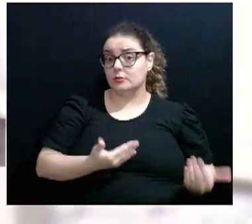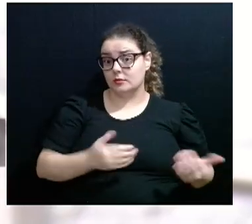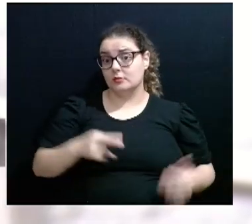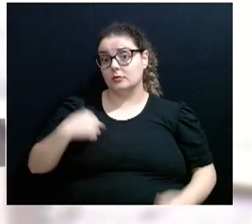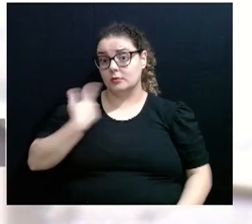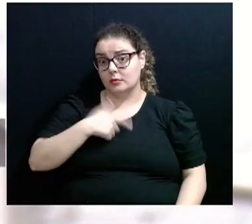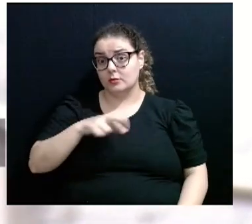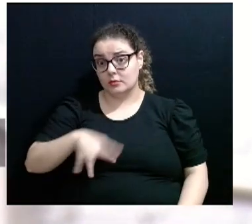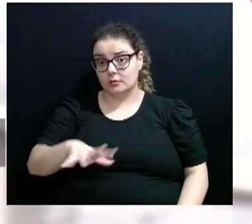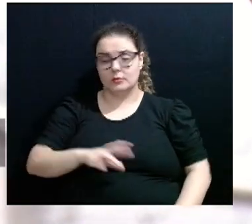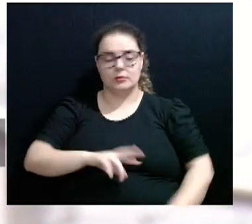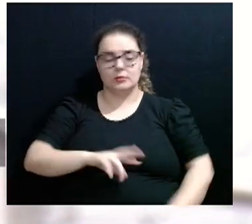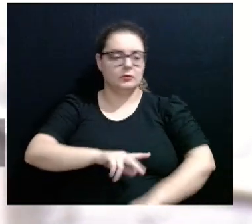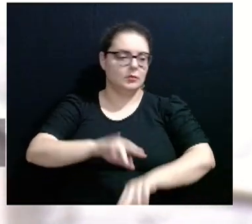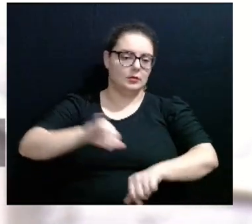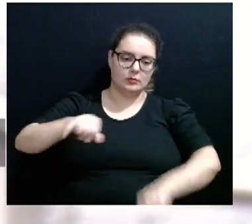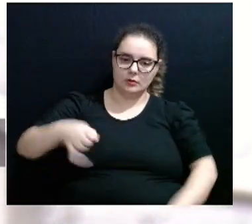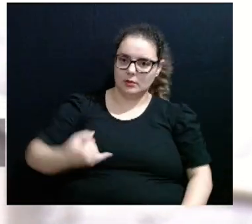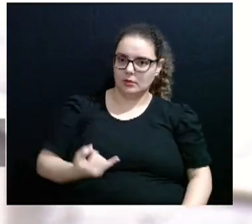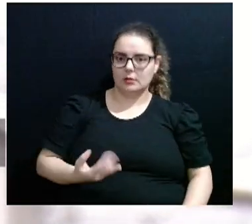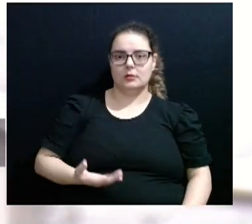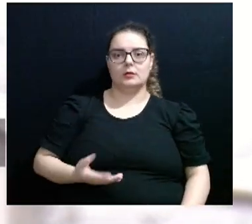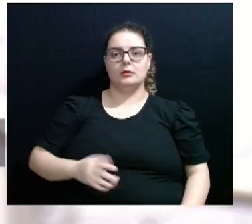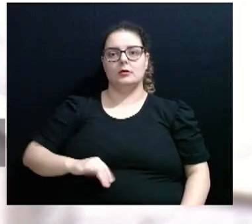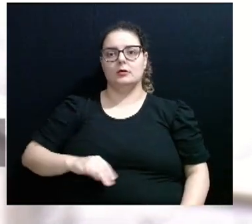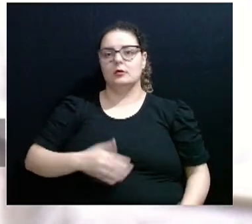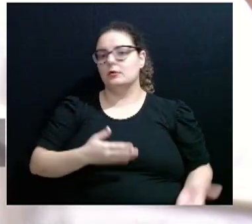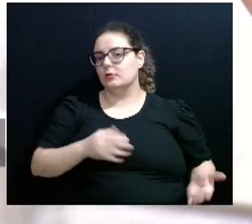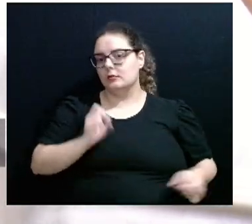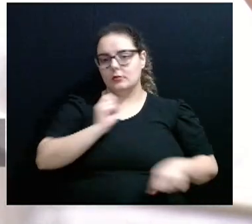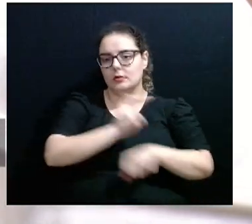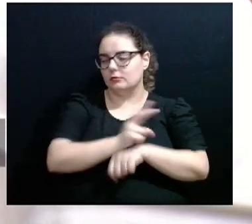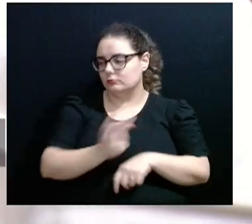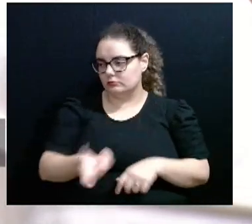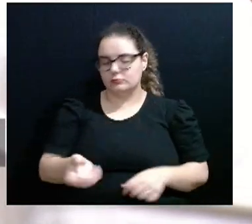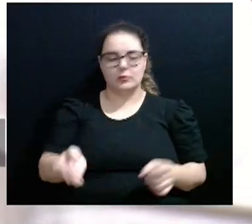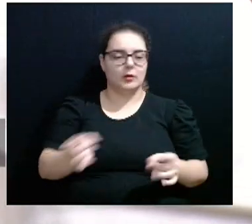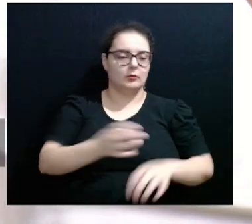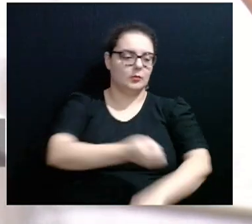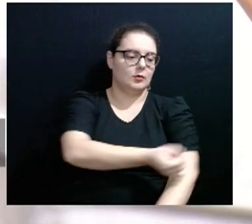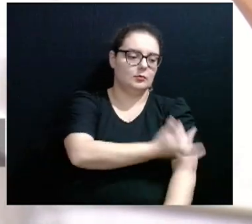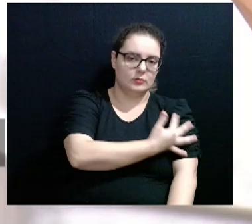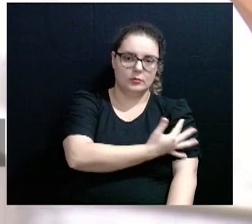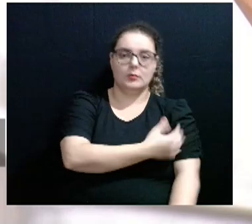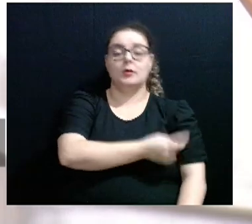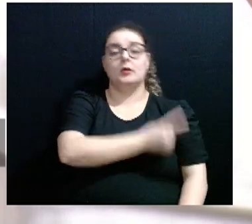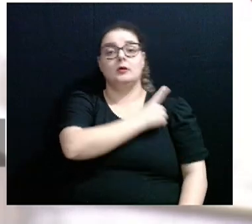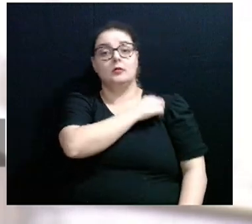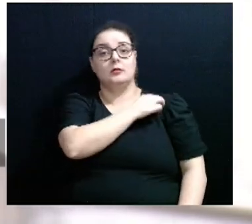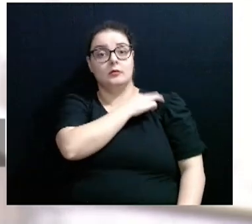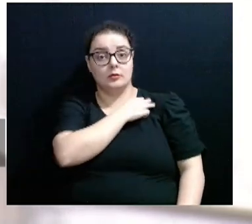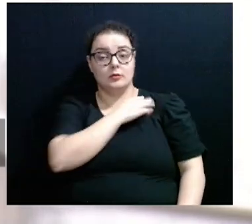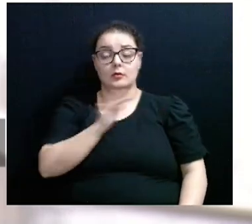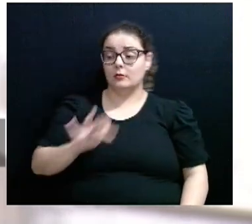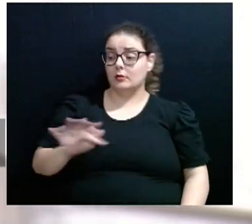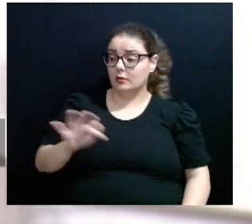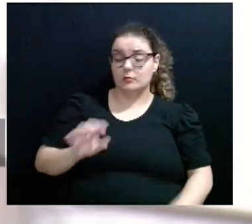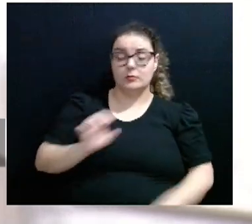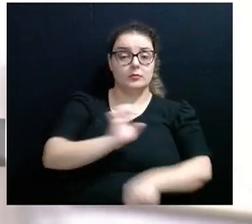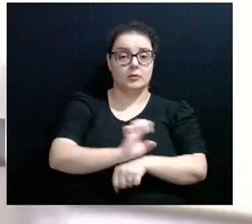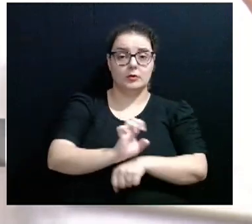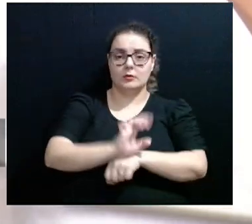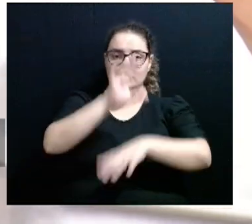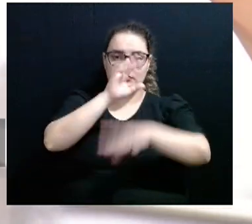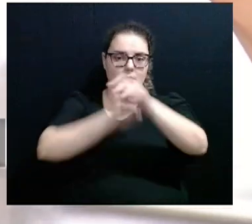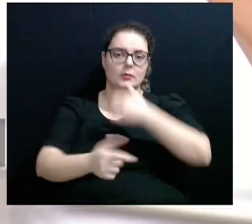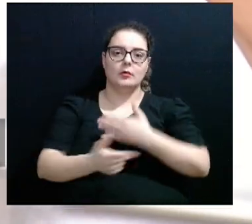ensino médio, para os jovens que acabaram de acabar o segundo grau, faculdade, tanto para estágio quanto aprendiz. E o papel do CIE é exatamente